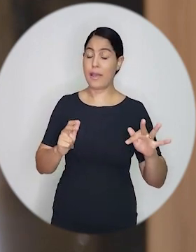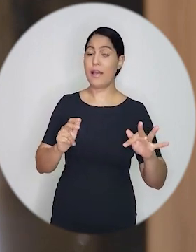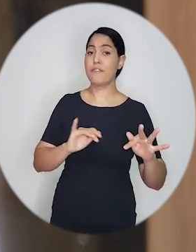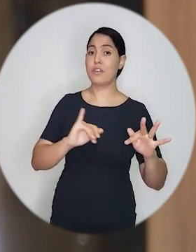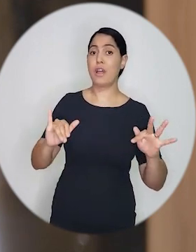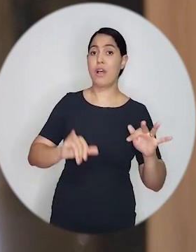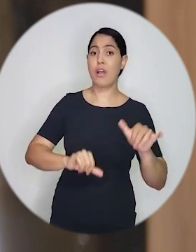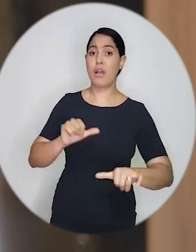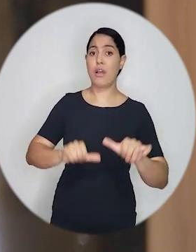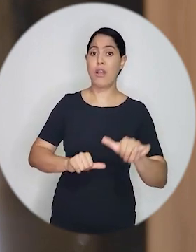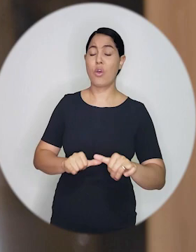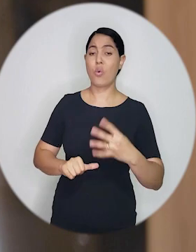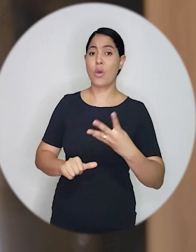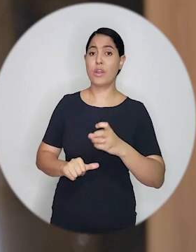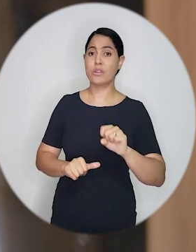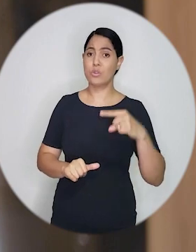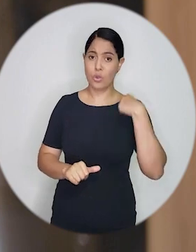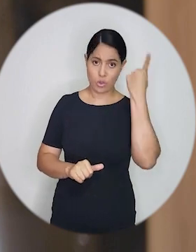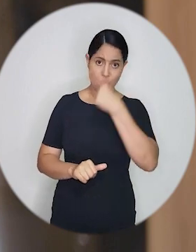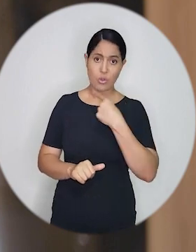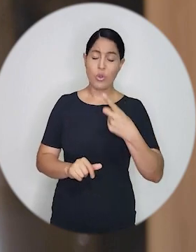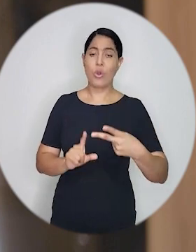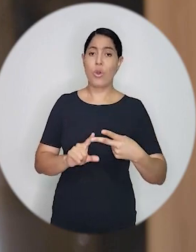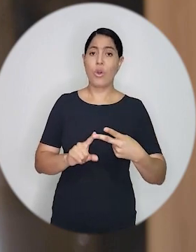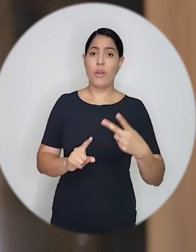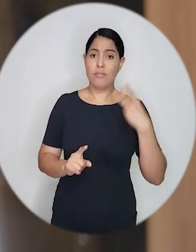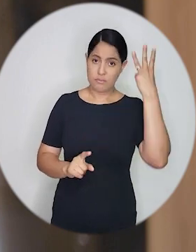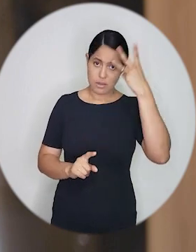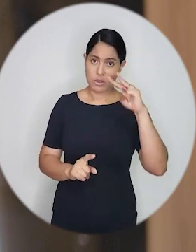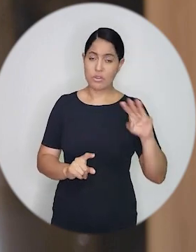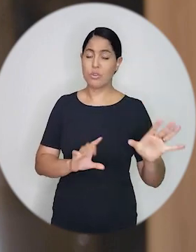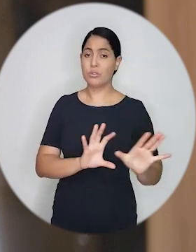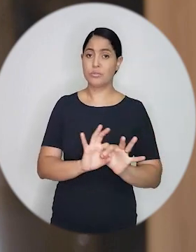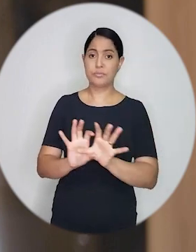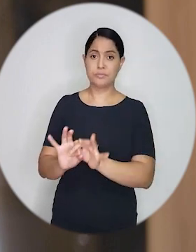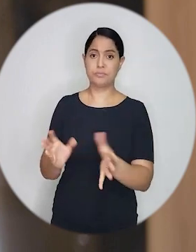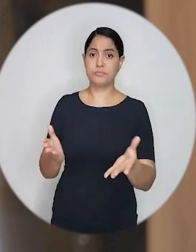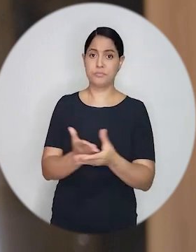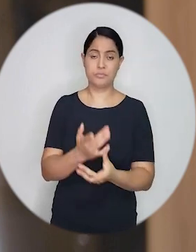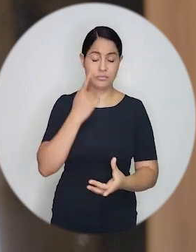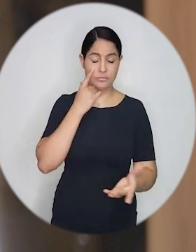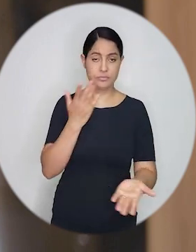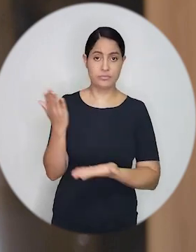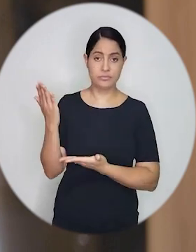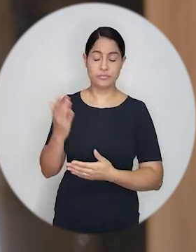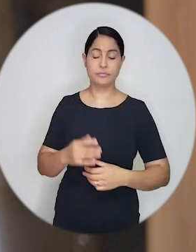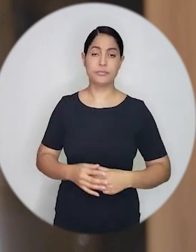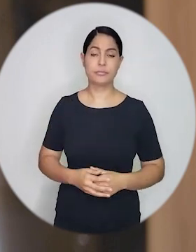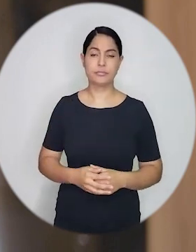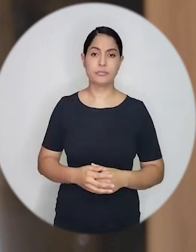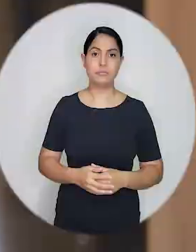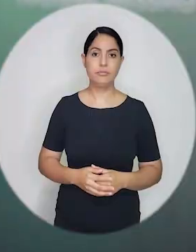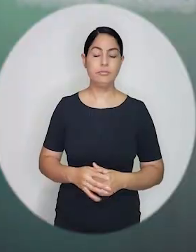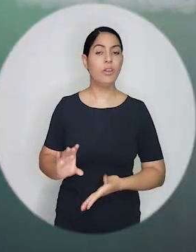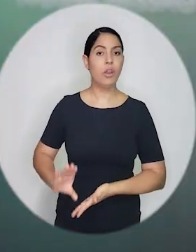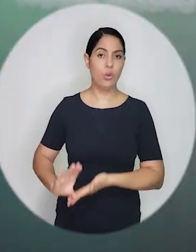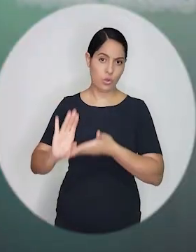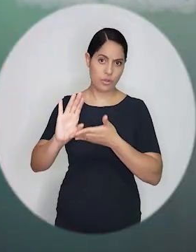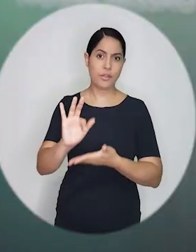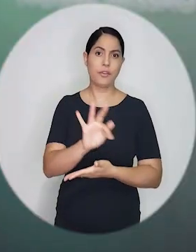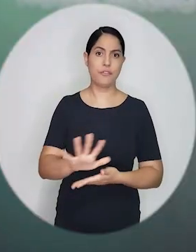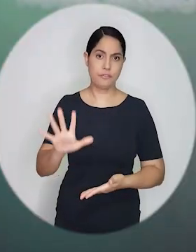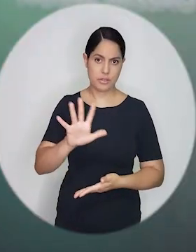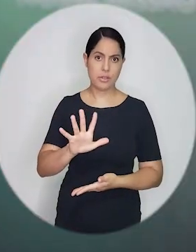PF estendeu o prazo de 48 horas para 3 dias para a defesa obter cópia de inquérito policial. Acompanhe na entrevista. O